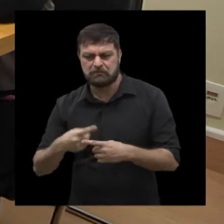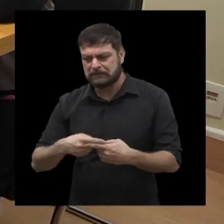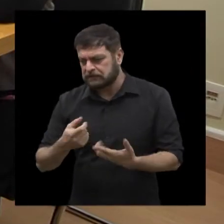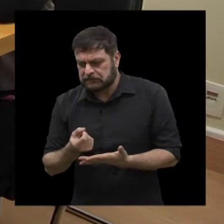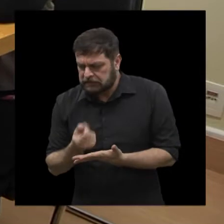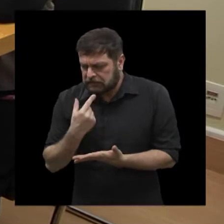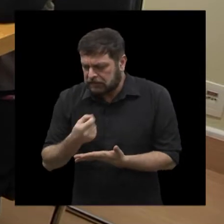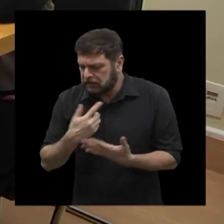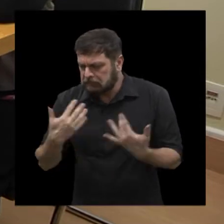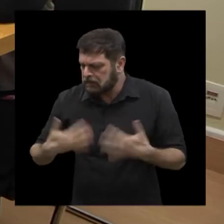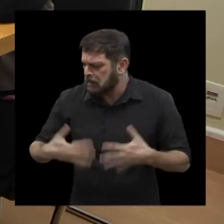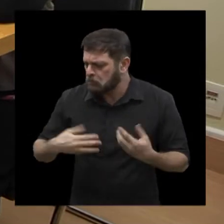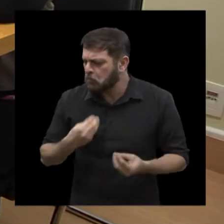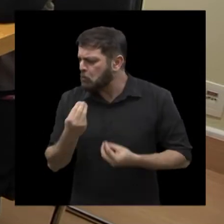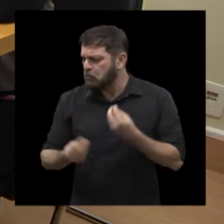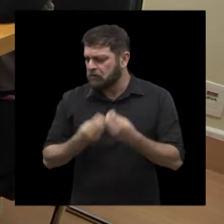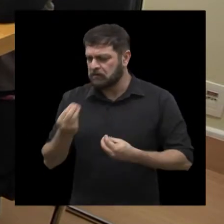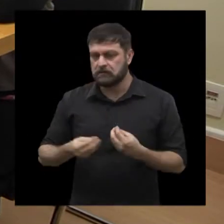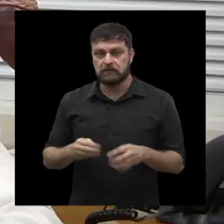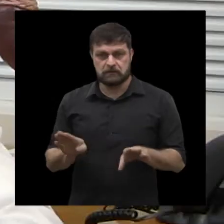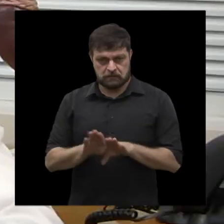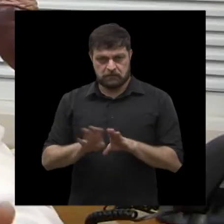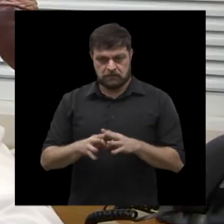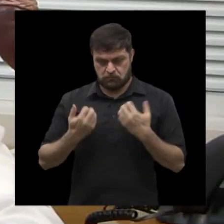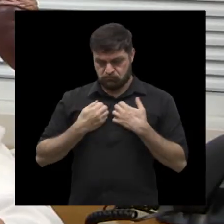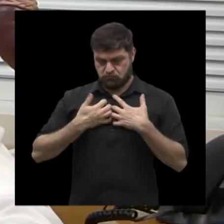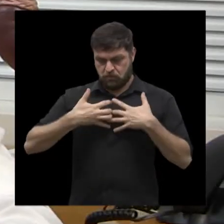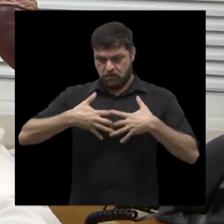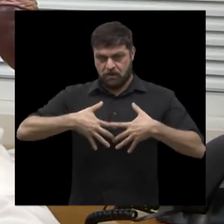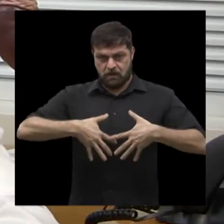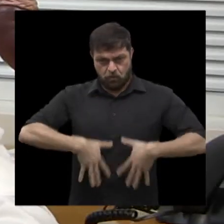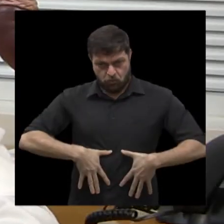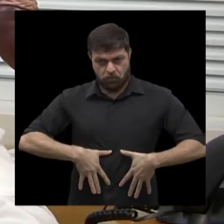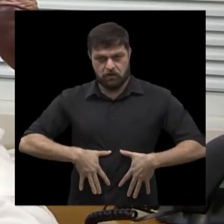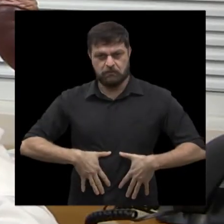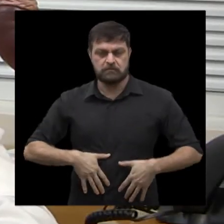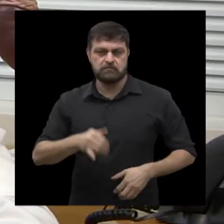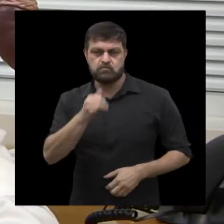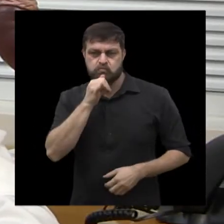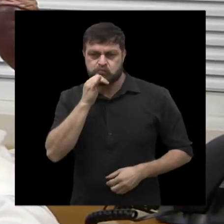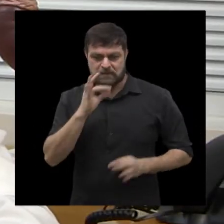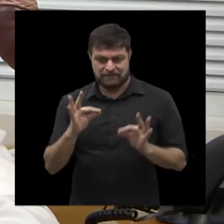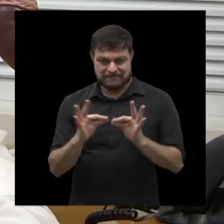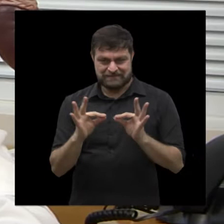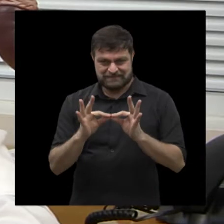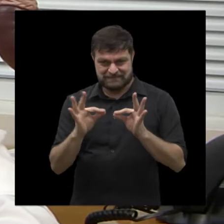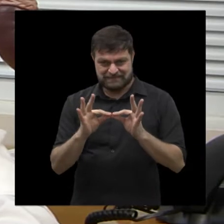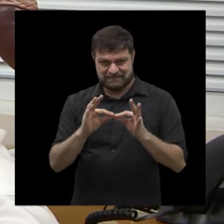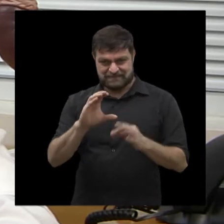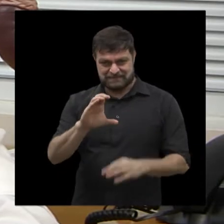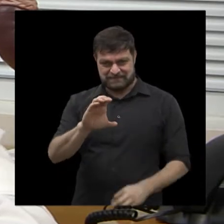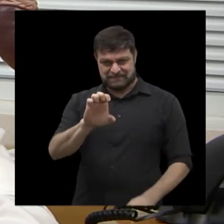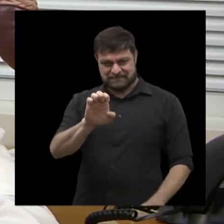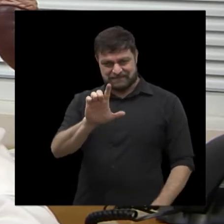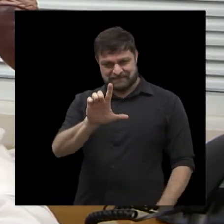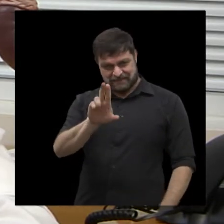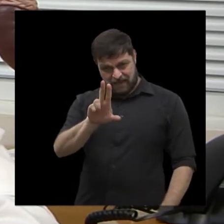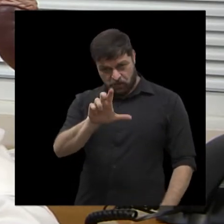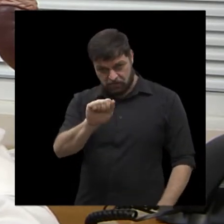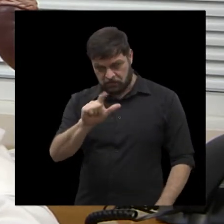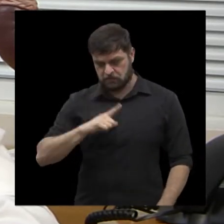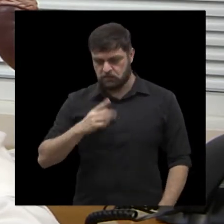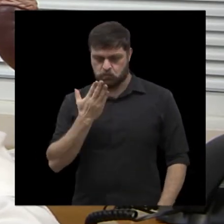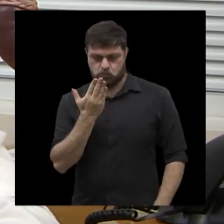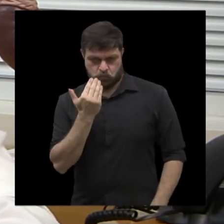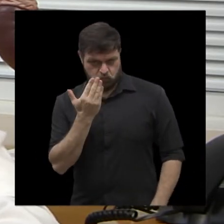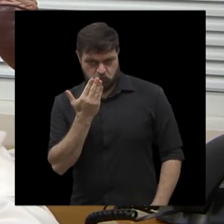excesso? Não, do próprio metabolismo celular, né? Por exemplo, uma célula, ela, quando você tem um